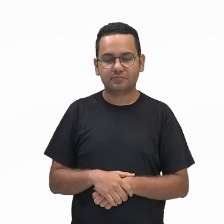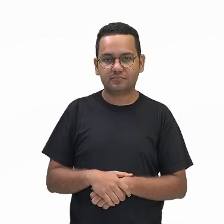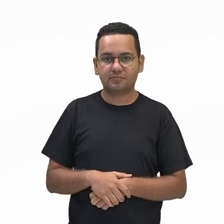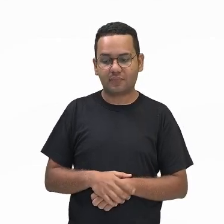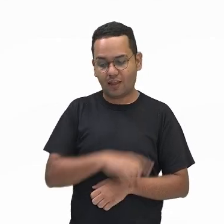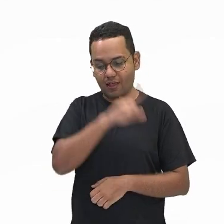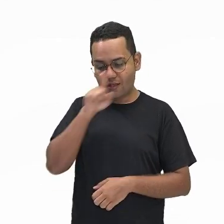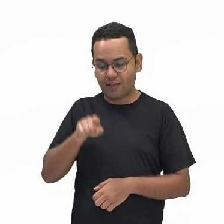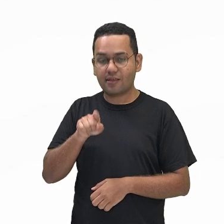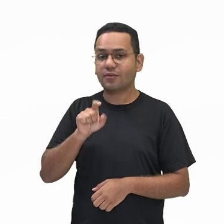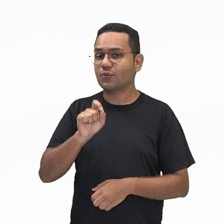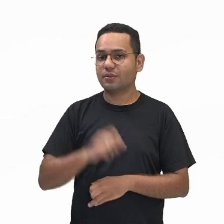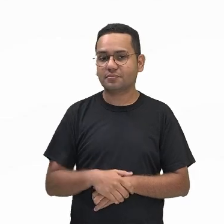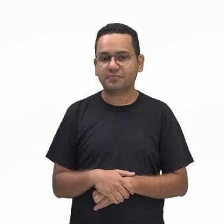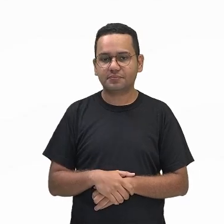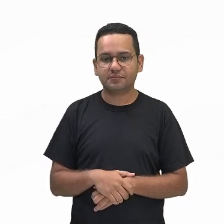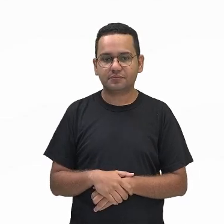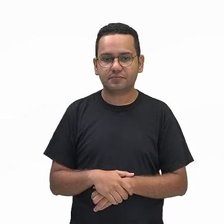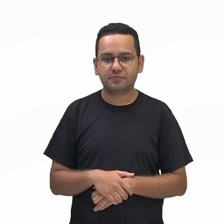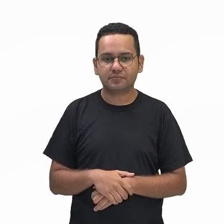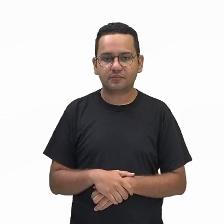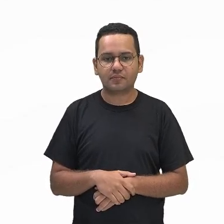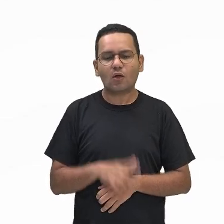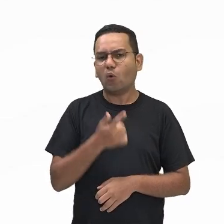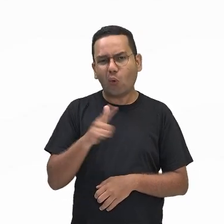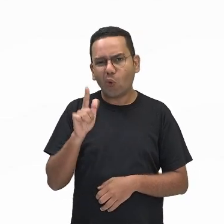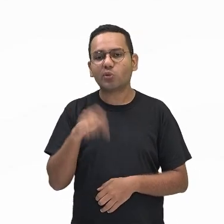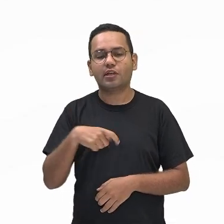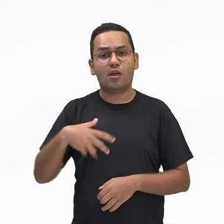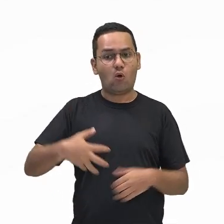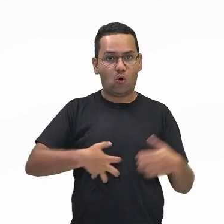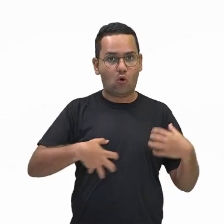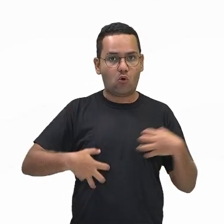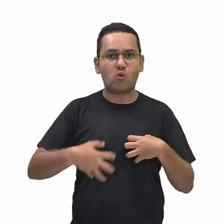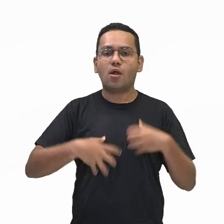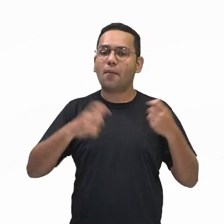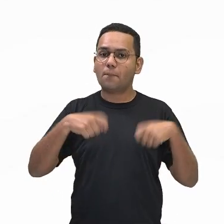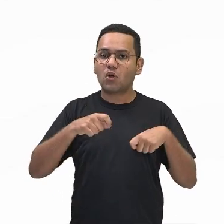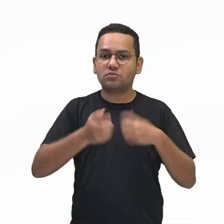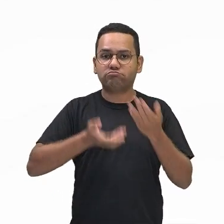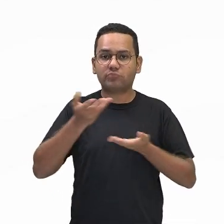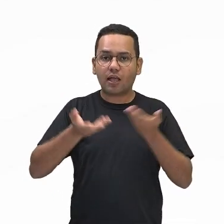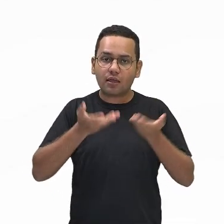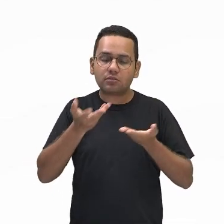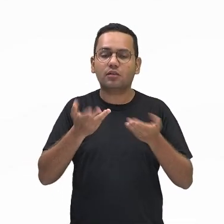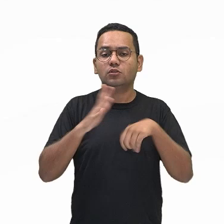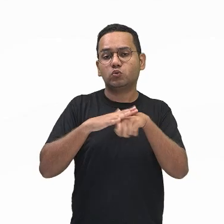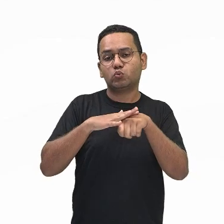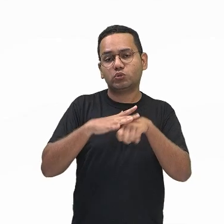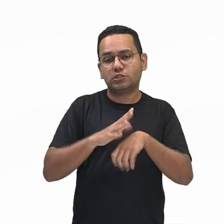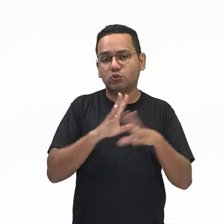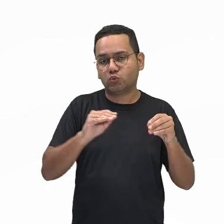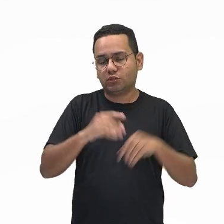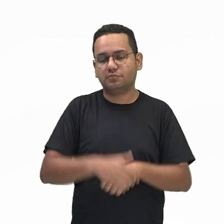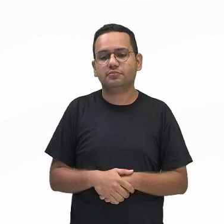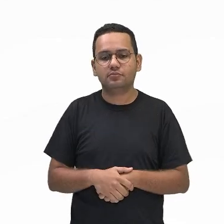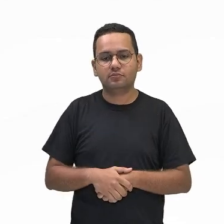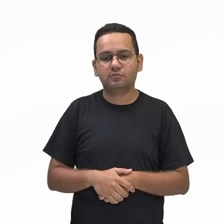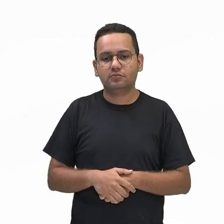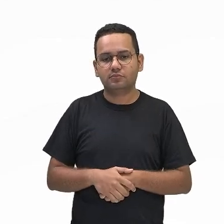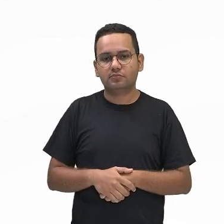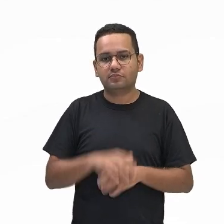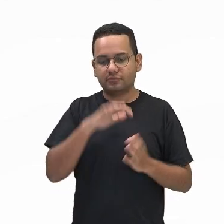utiliza a clonagem aí em órgãos, né, para poder tratar também algumas doenças. A gente tem também a produção